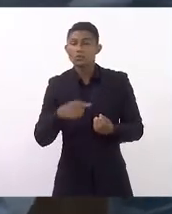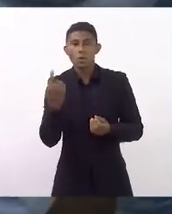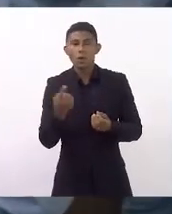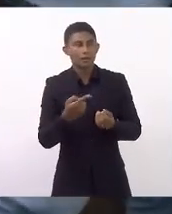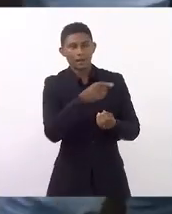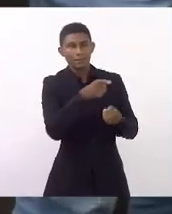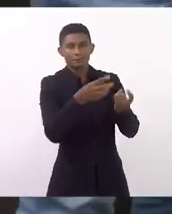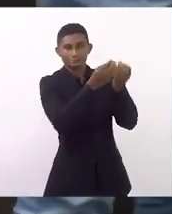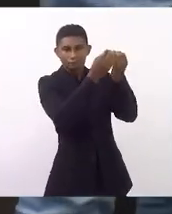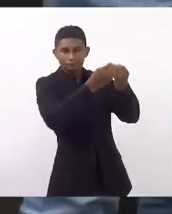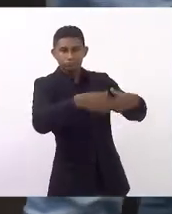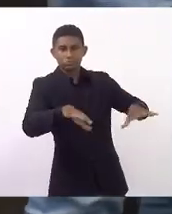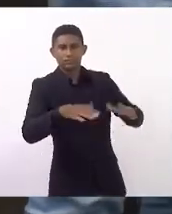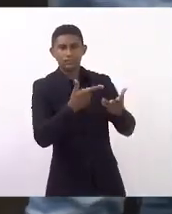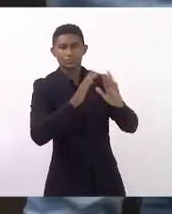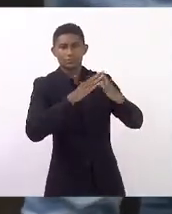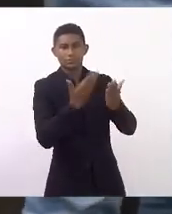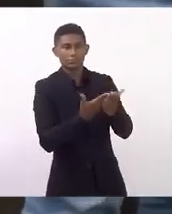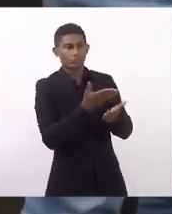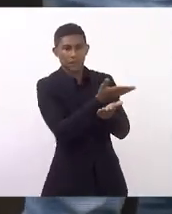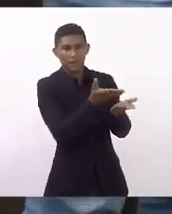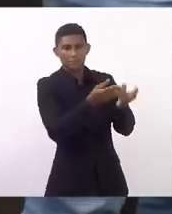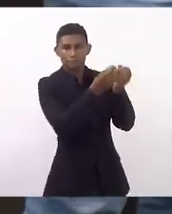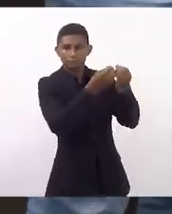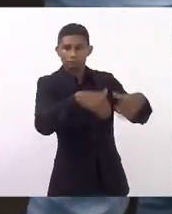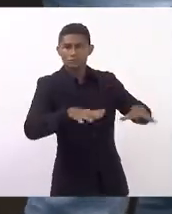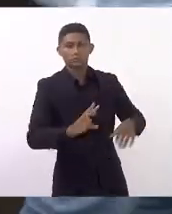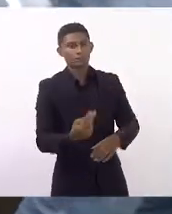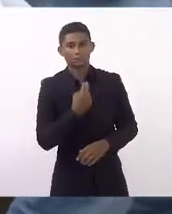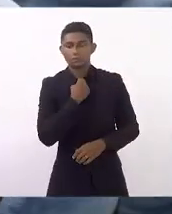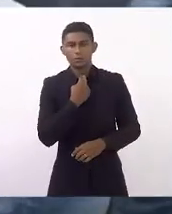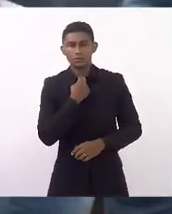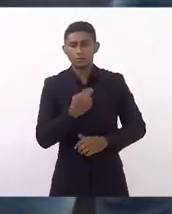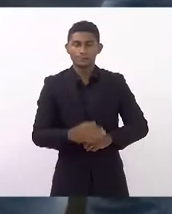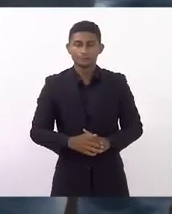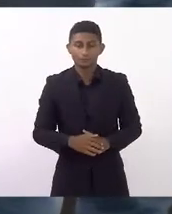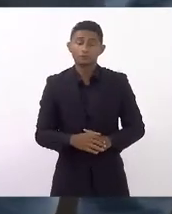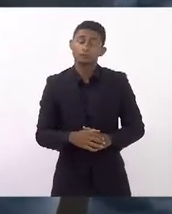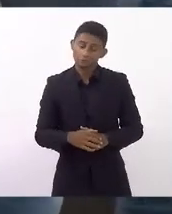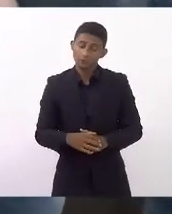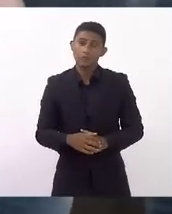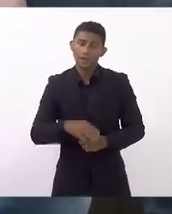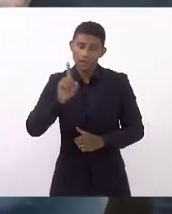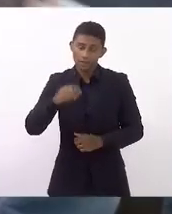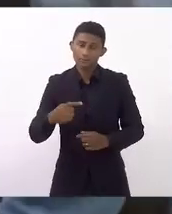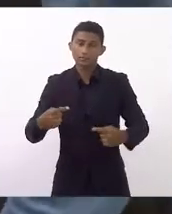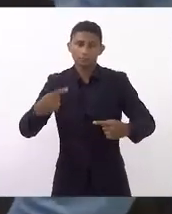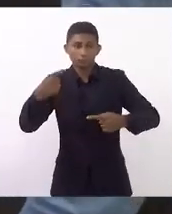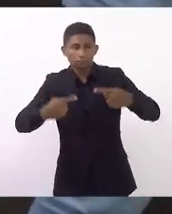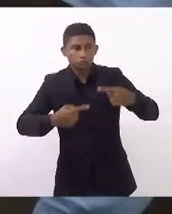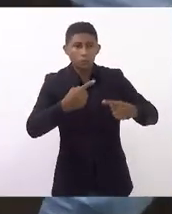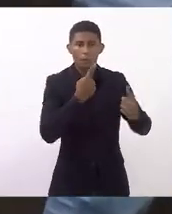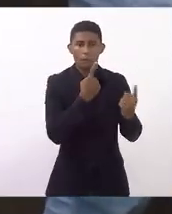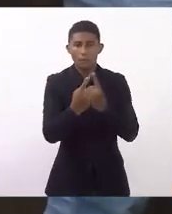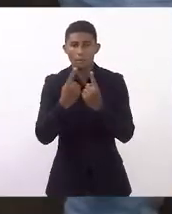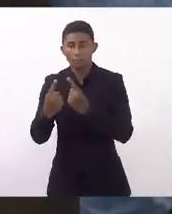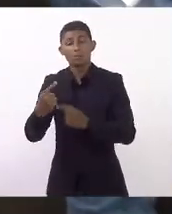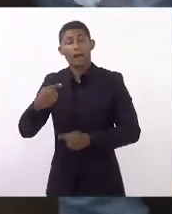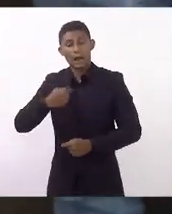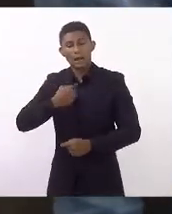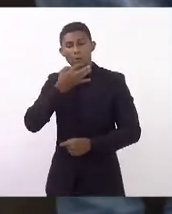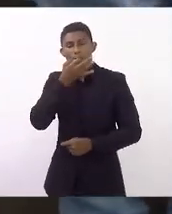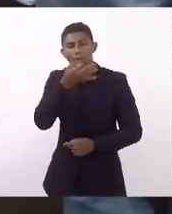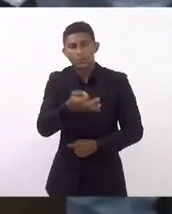com que a ponta, com que a escola fique à mercê. Então, essa é a discussão necessária. Eu sou a favor da